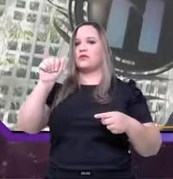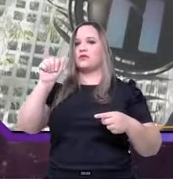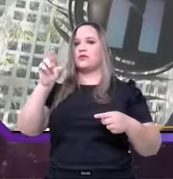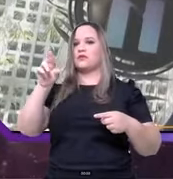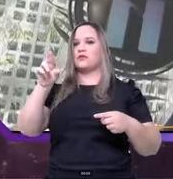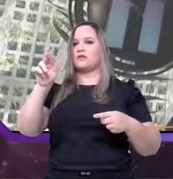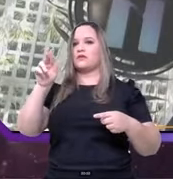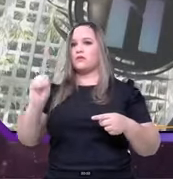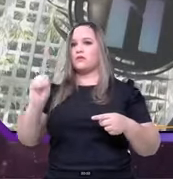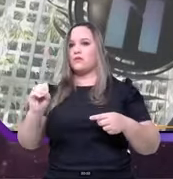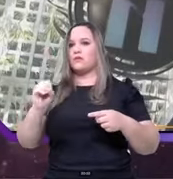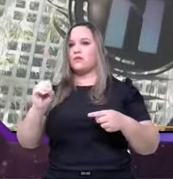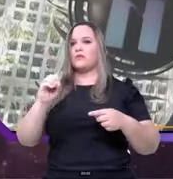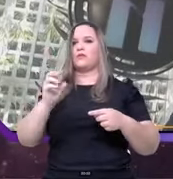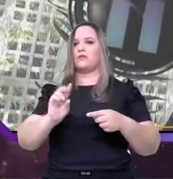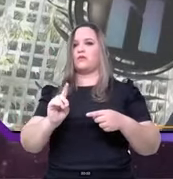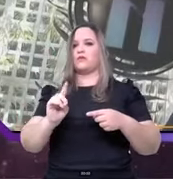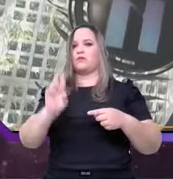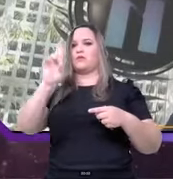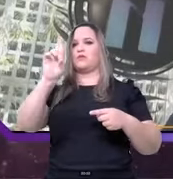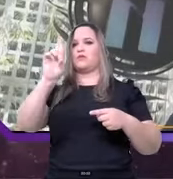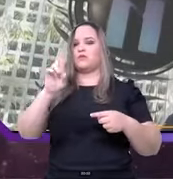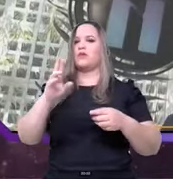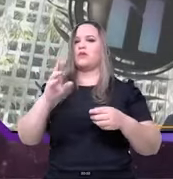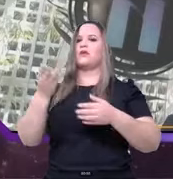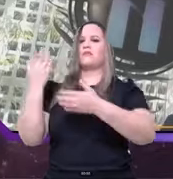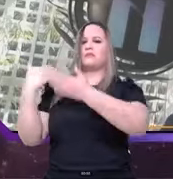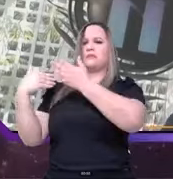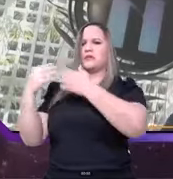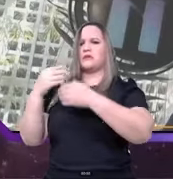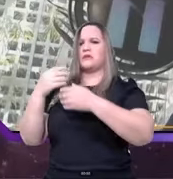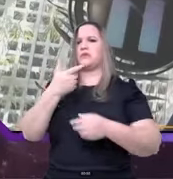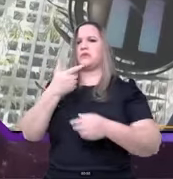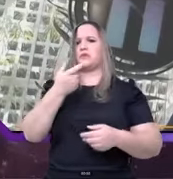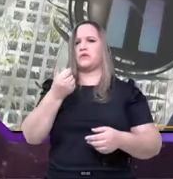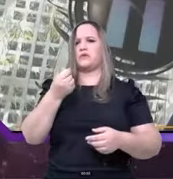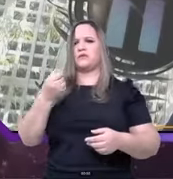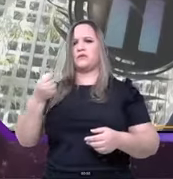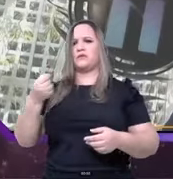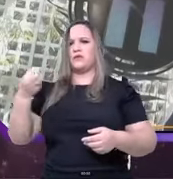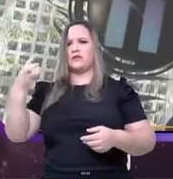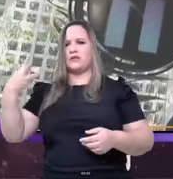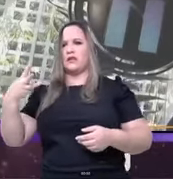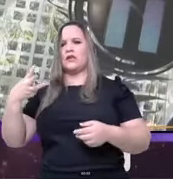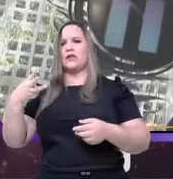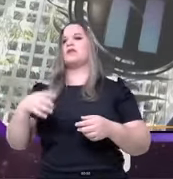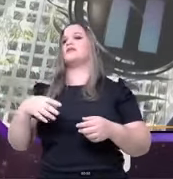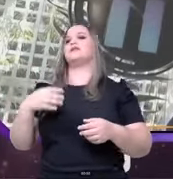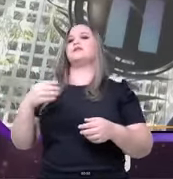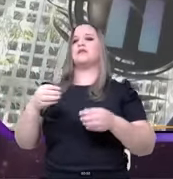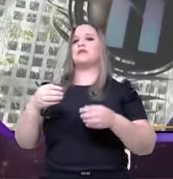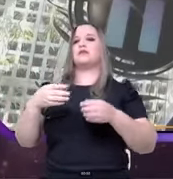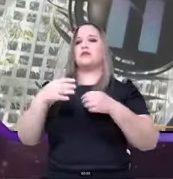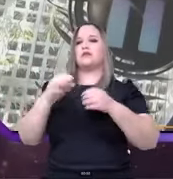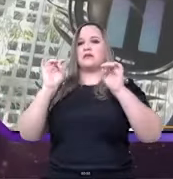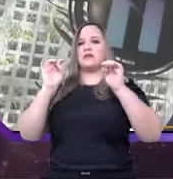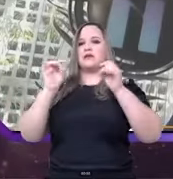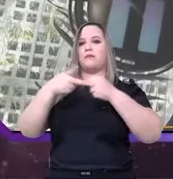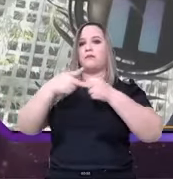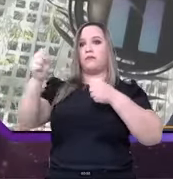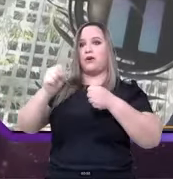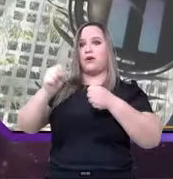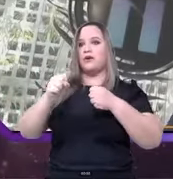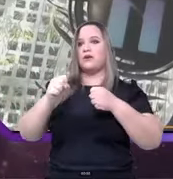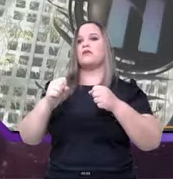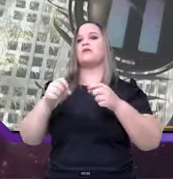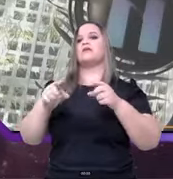juiz de direito desde 2003, especialista em direito civil e processo civil, possui MBA em poder judiciário,